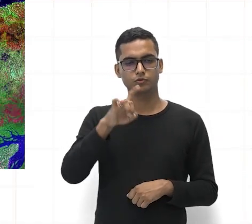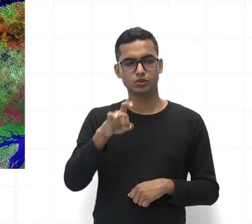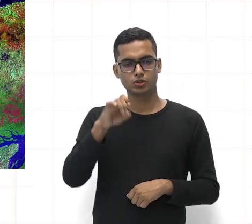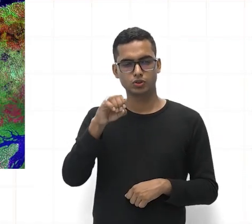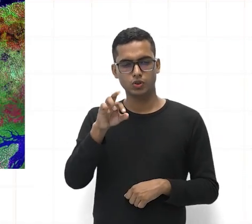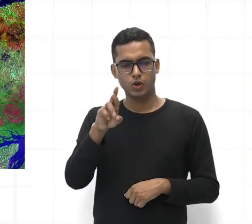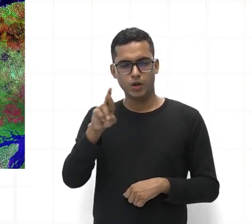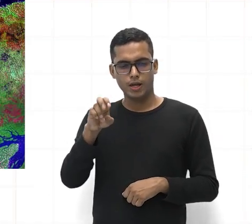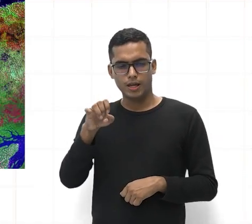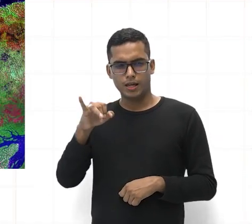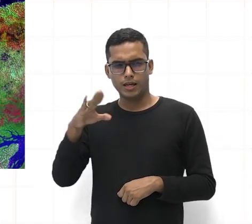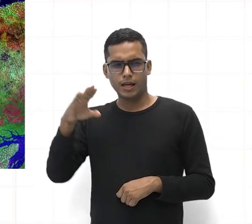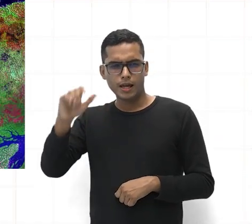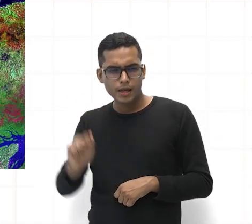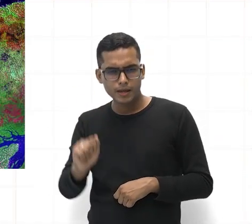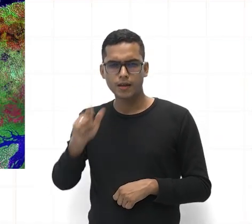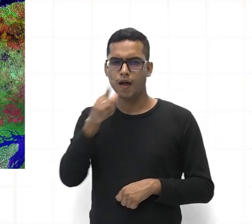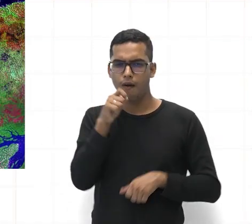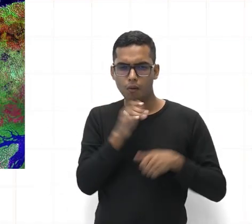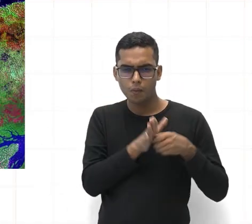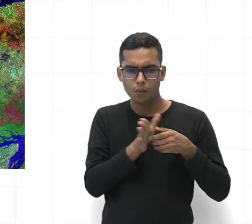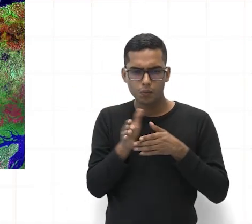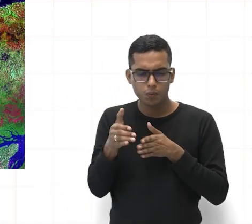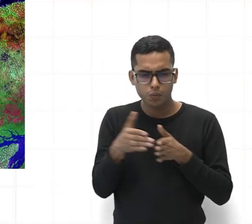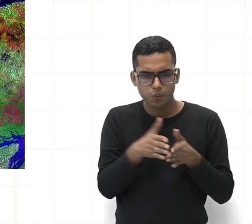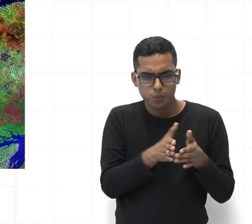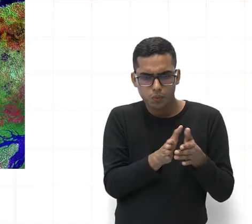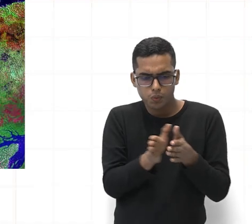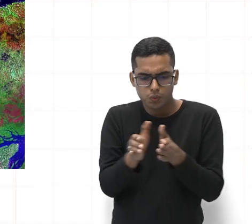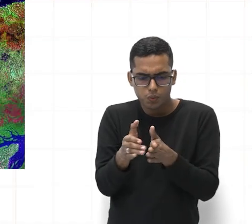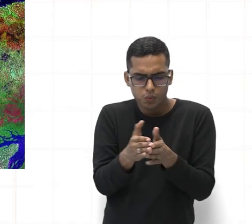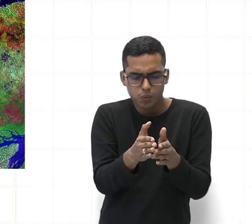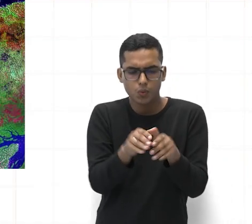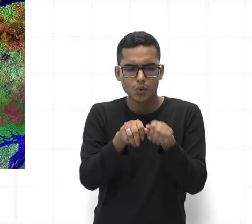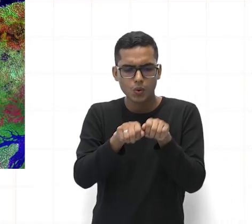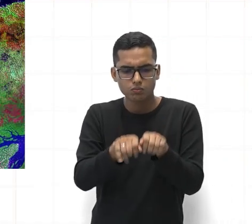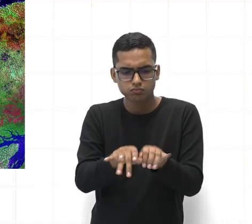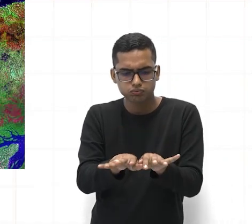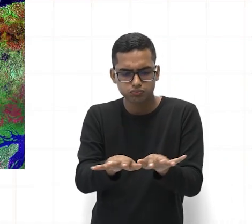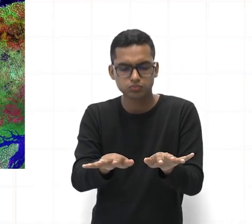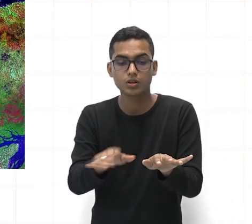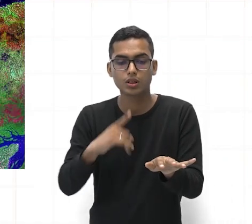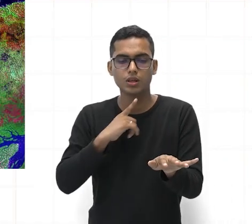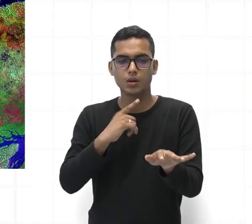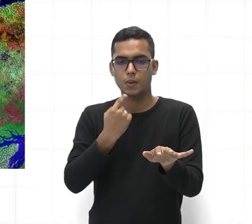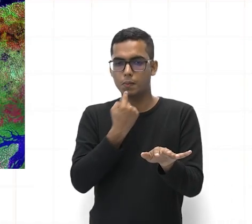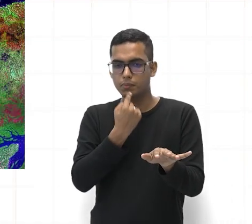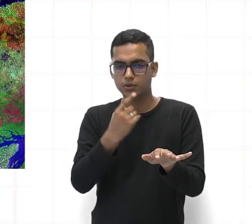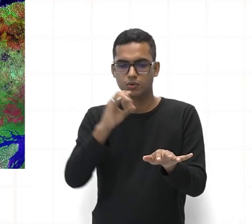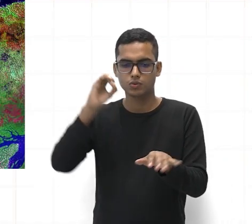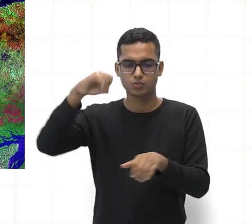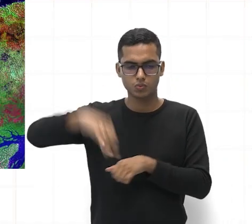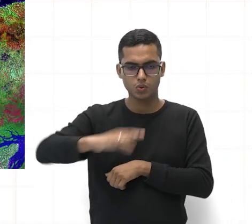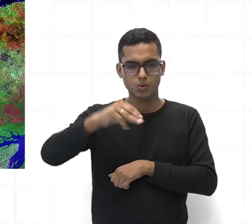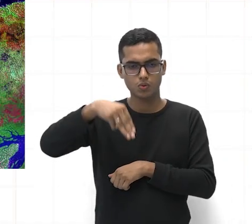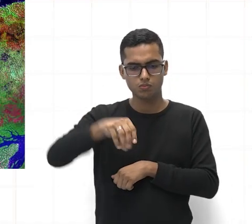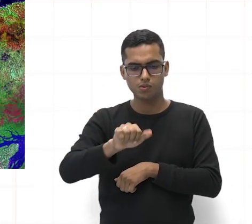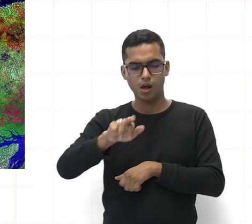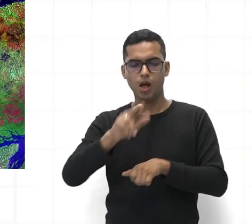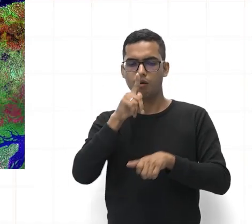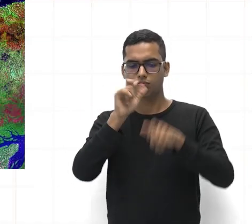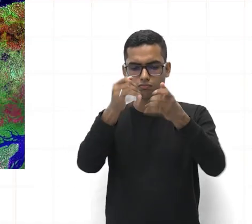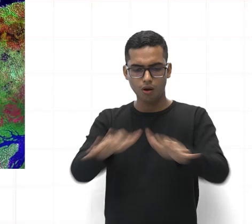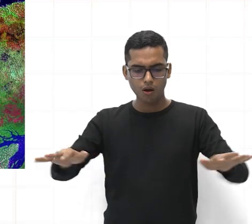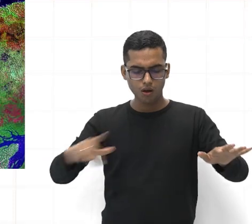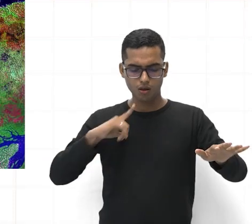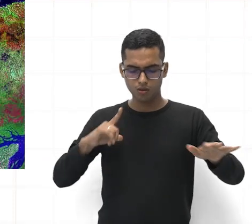continente e ele segue o seu curso até desaguar no mar. E aí nós temos o rio Amazonas como um